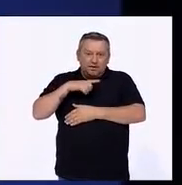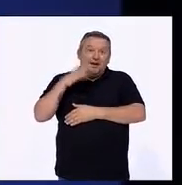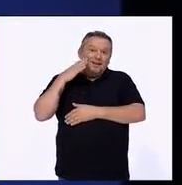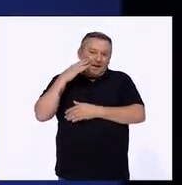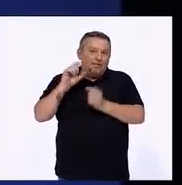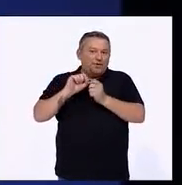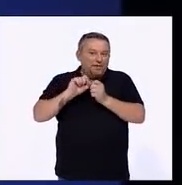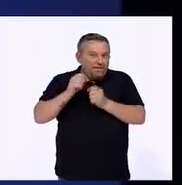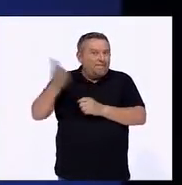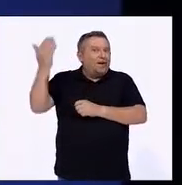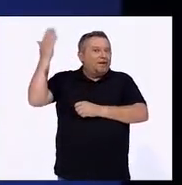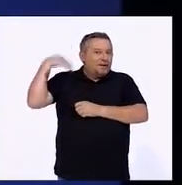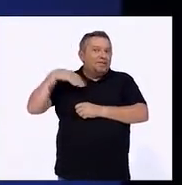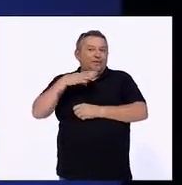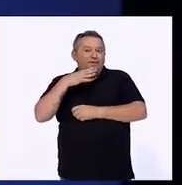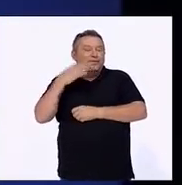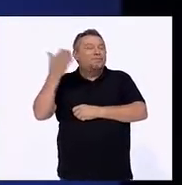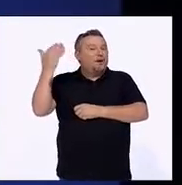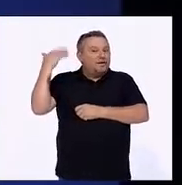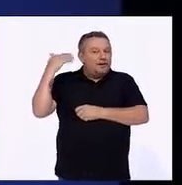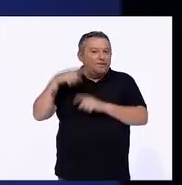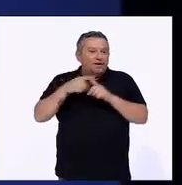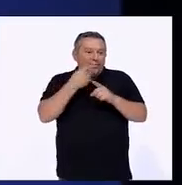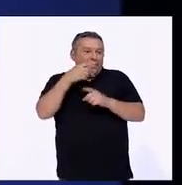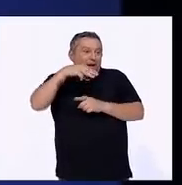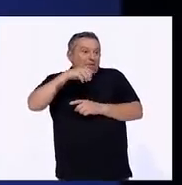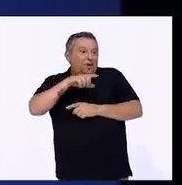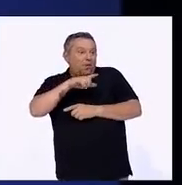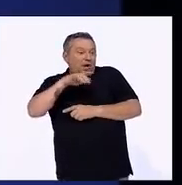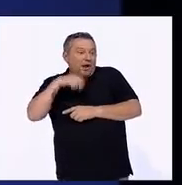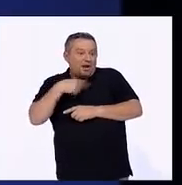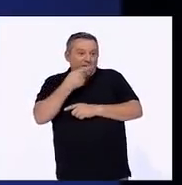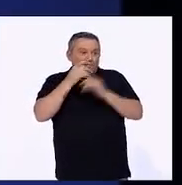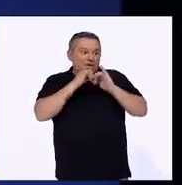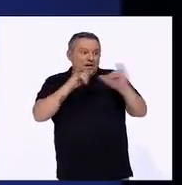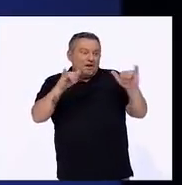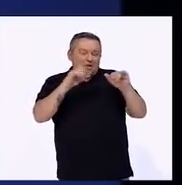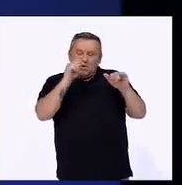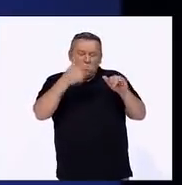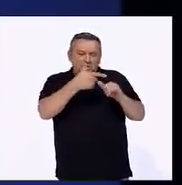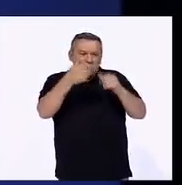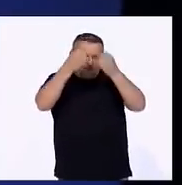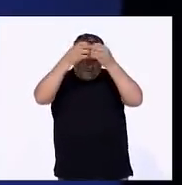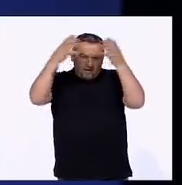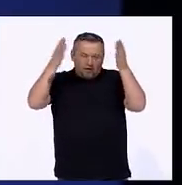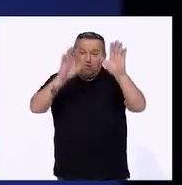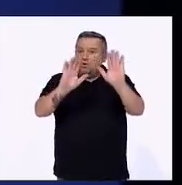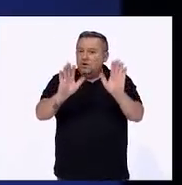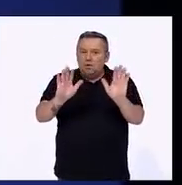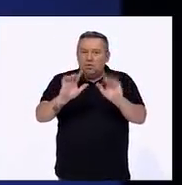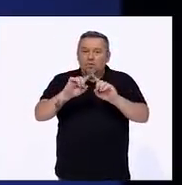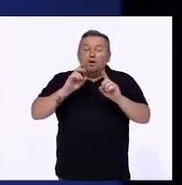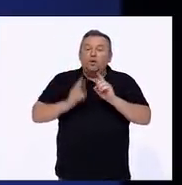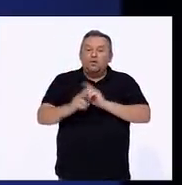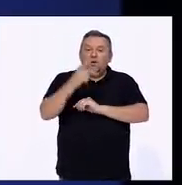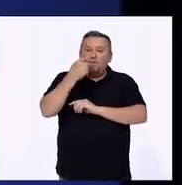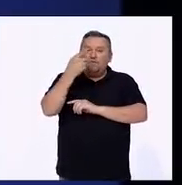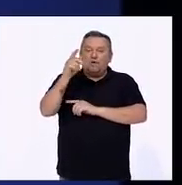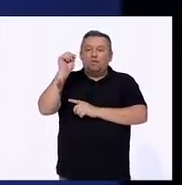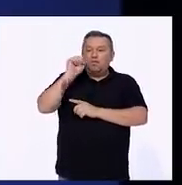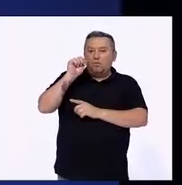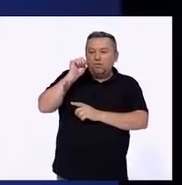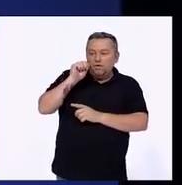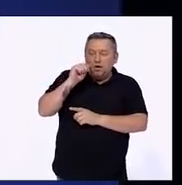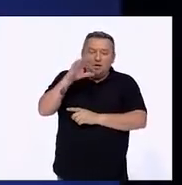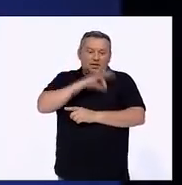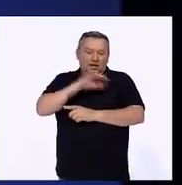Então, alguém pode dizer assim, ah, a Manuela deu uma declaração que não ficou clara. Bom, eu nunca disse que mulher merecia ser estuprada, eu nunca disse que mulher merecia